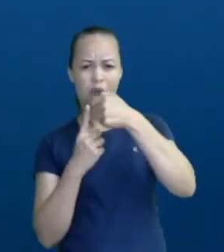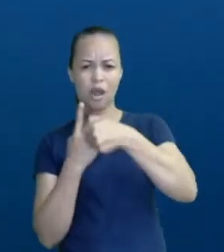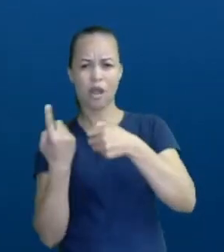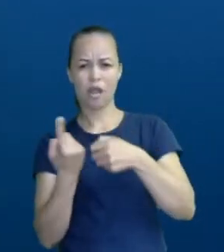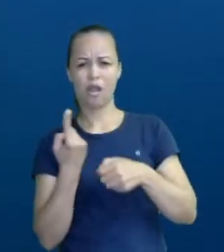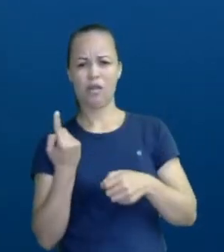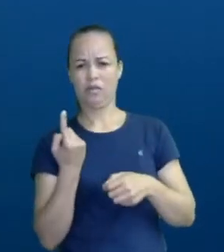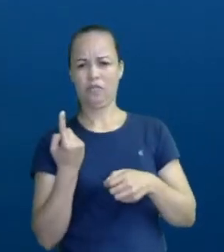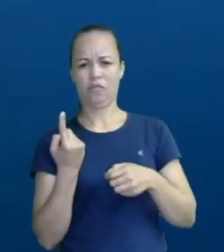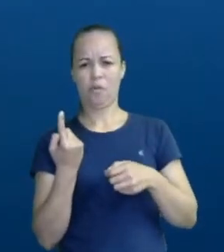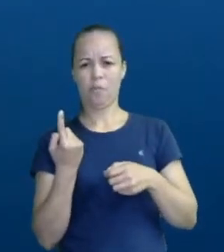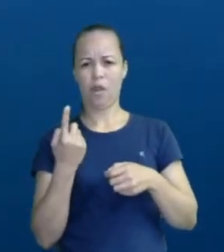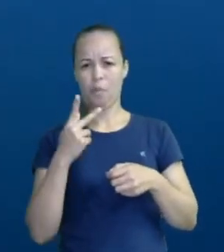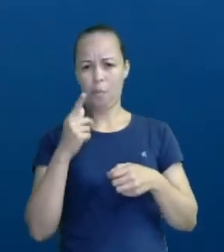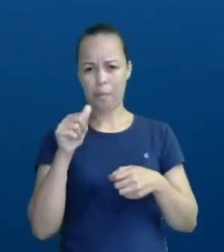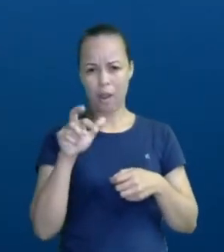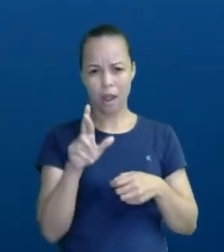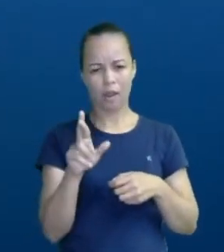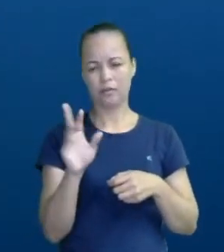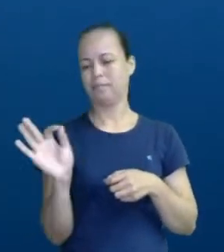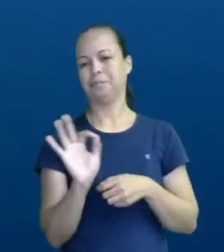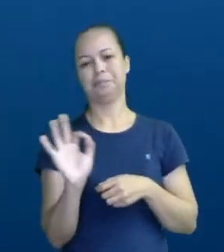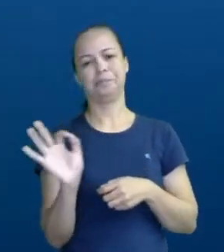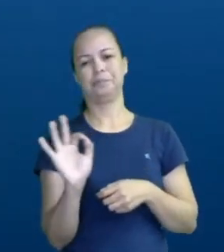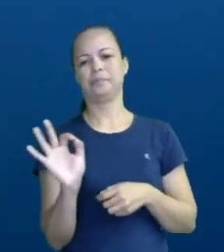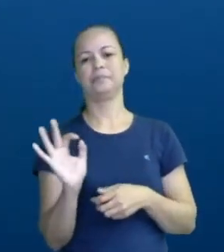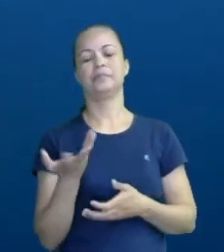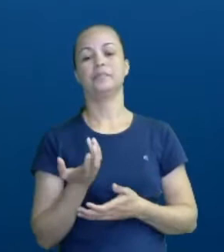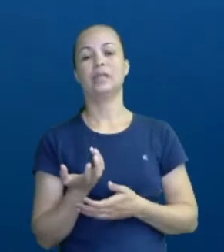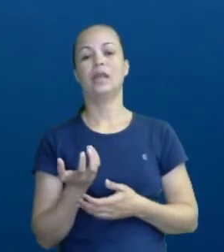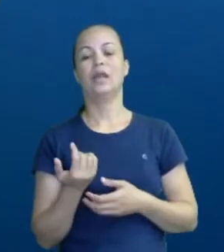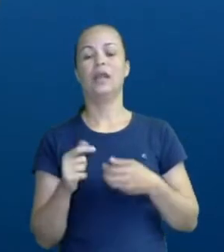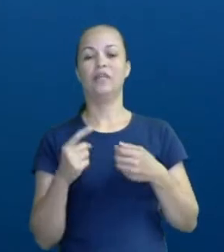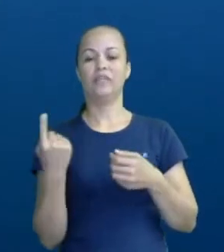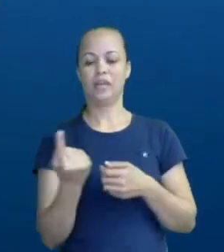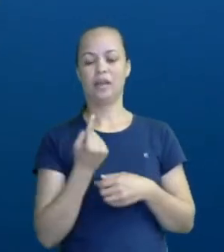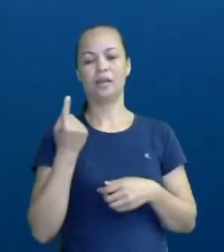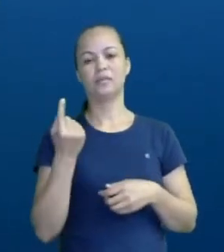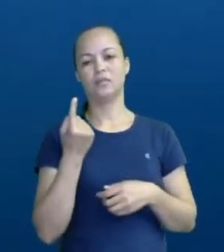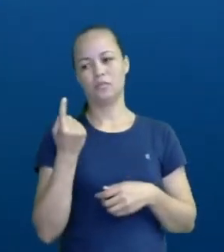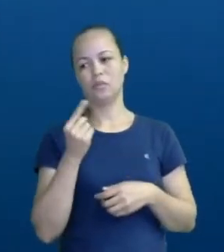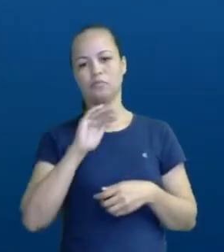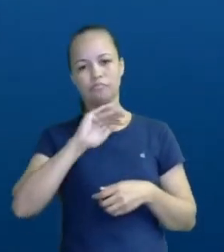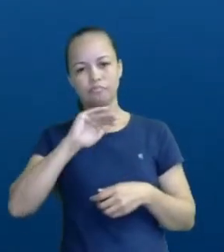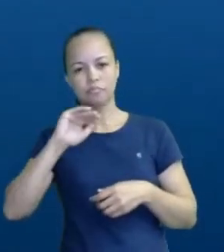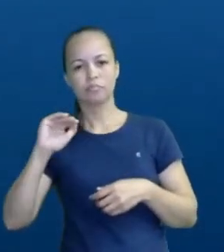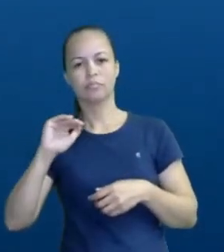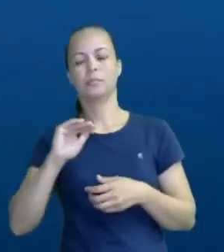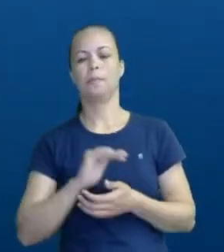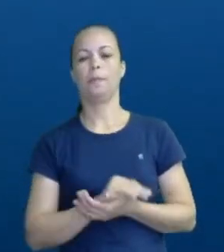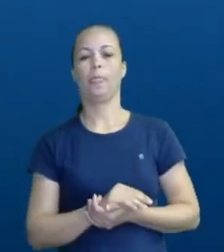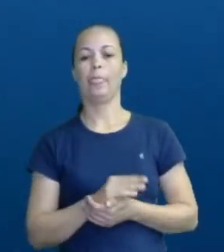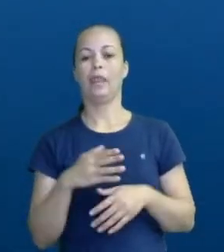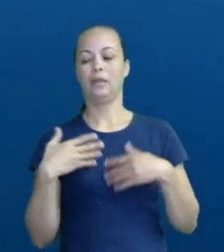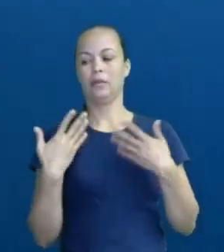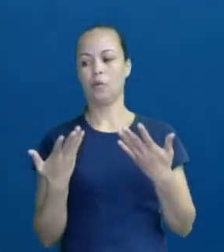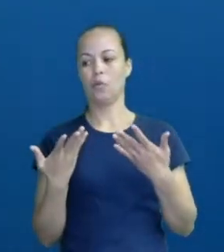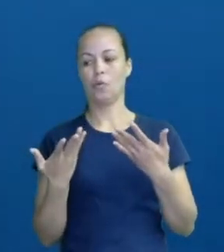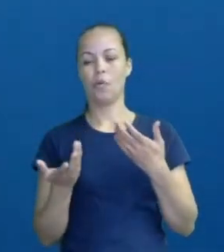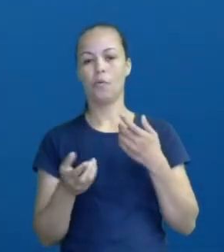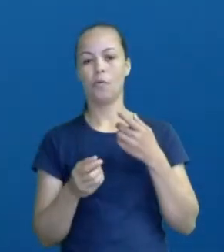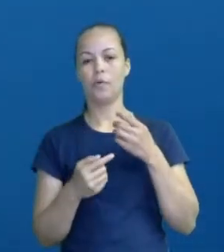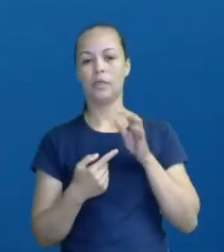par? Não, não vai formar um par. Ela vai ficar sozinha, tá certo? Então, com